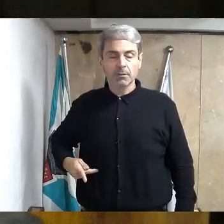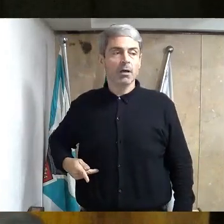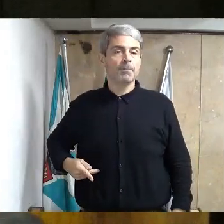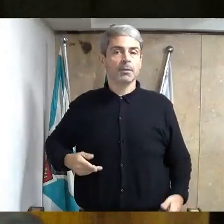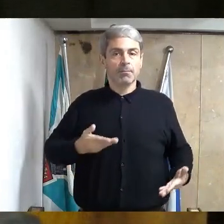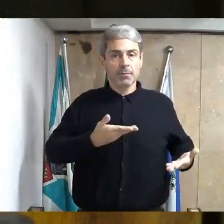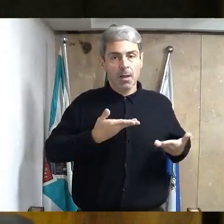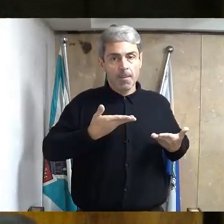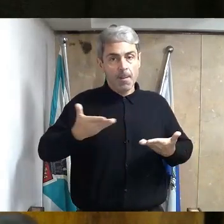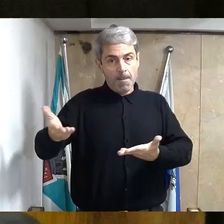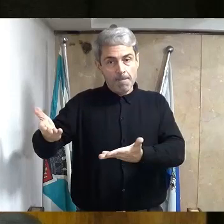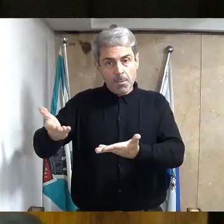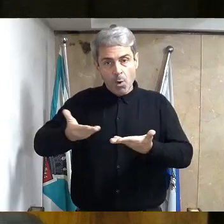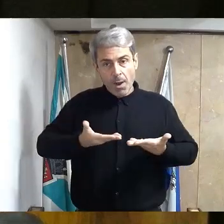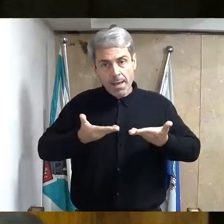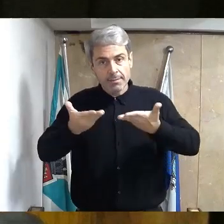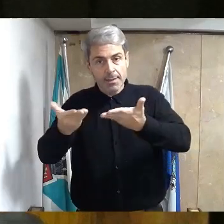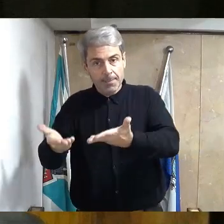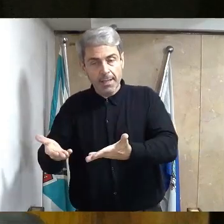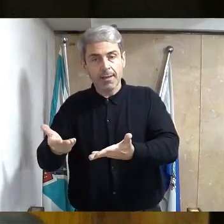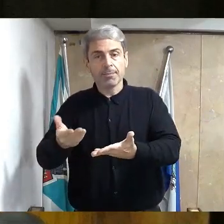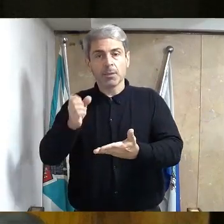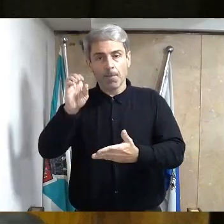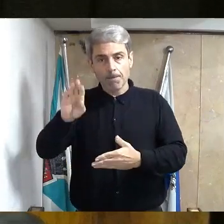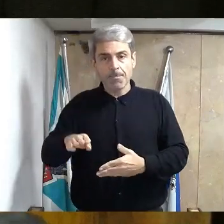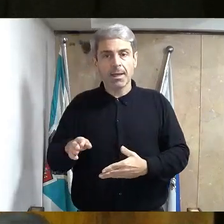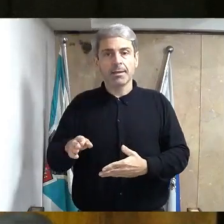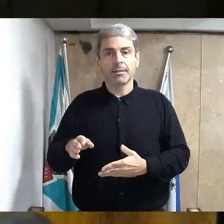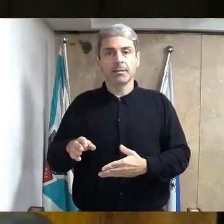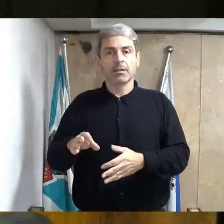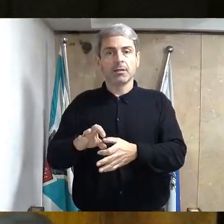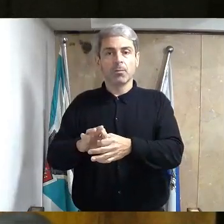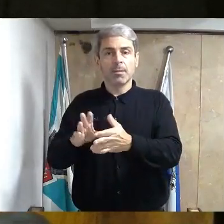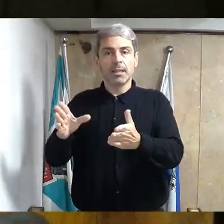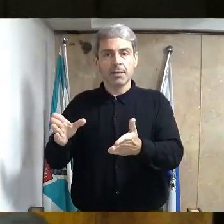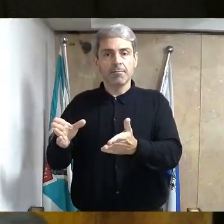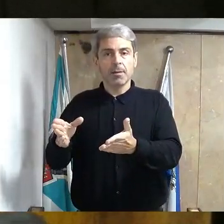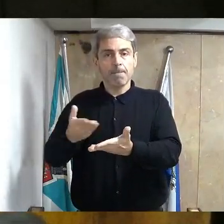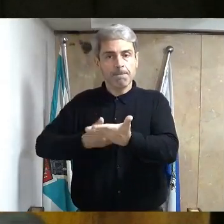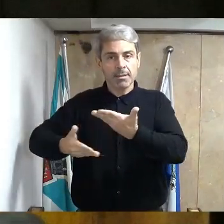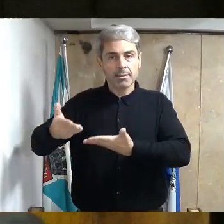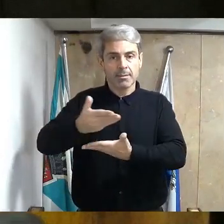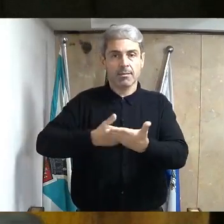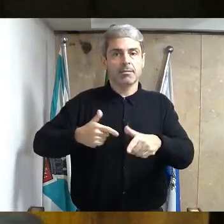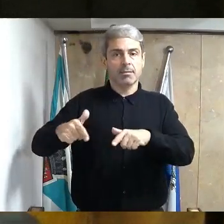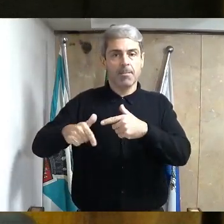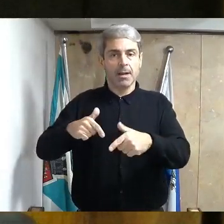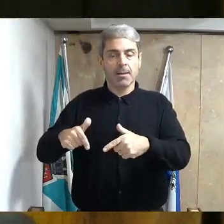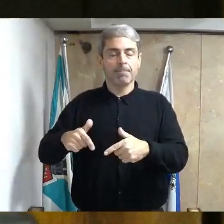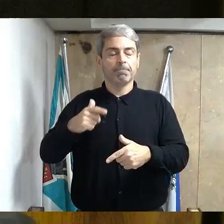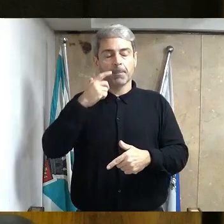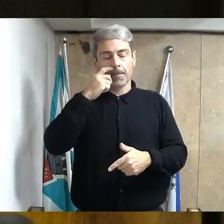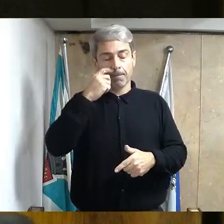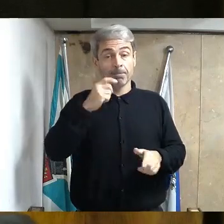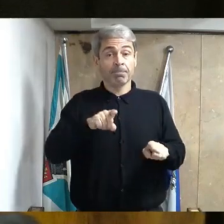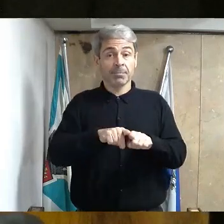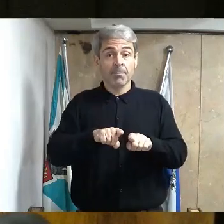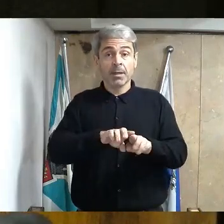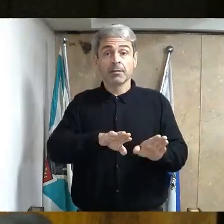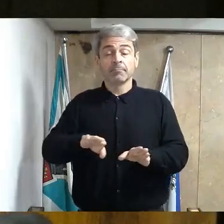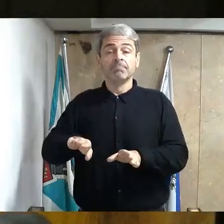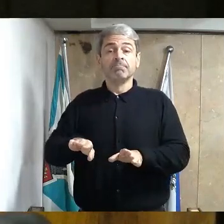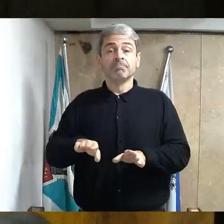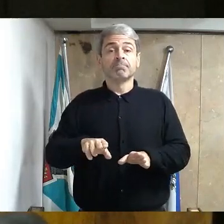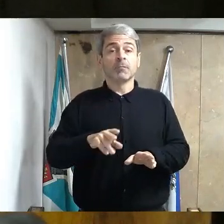por nos receber tão bem e colocar o órgão competente à disposição. Quero aqui, senhor presidente, falando ainda de